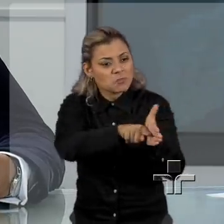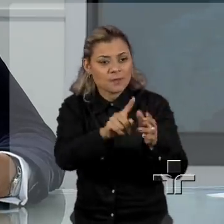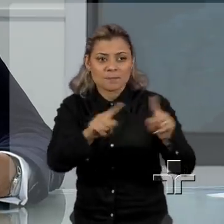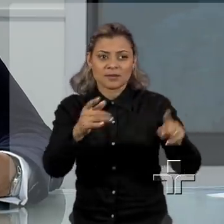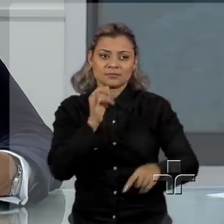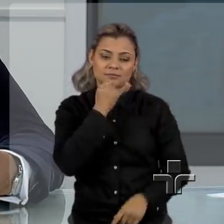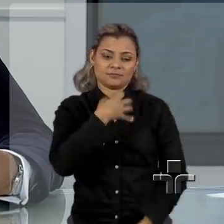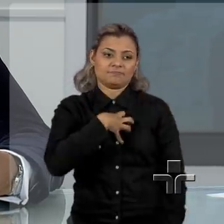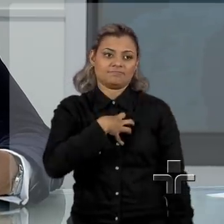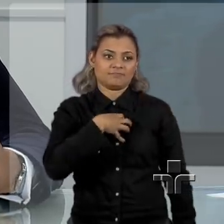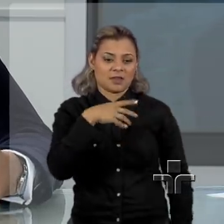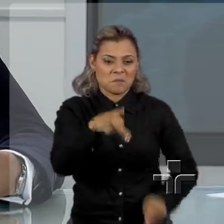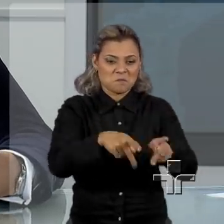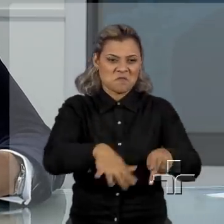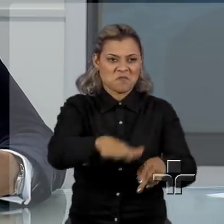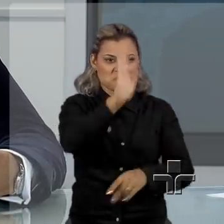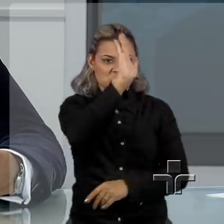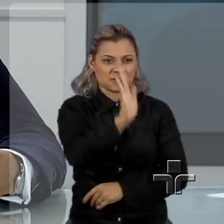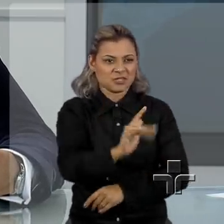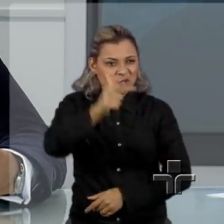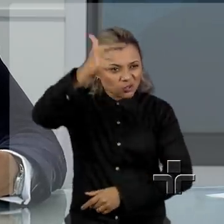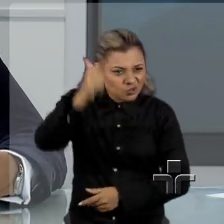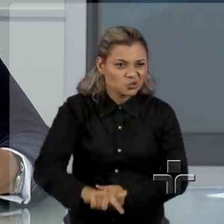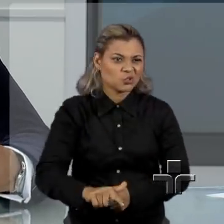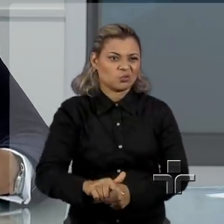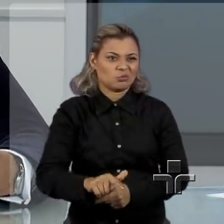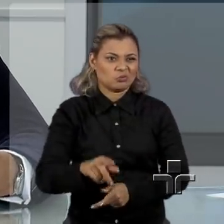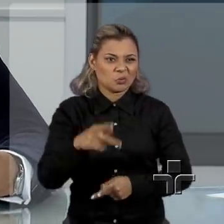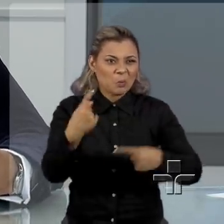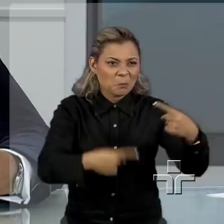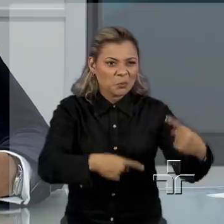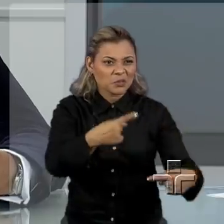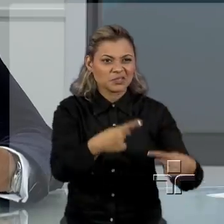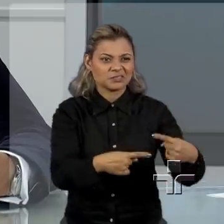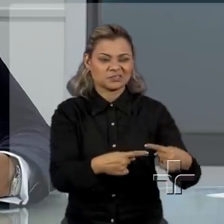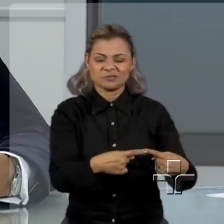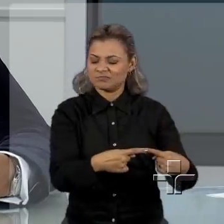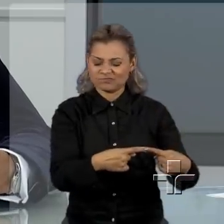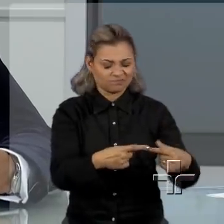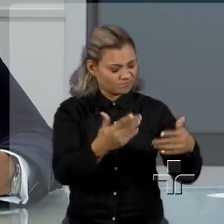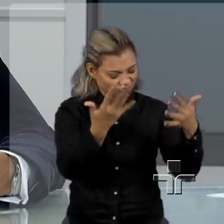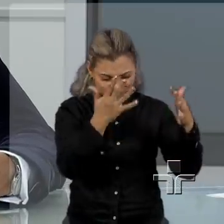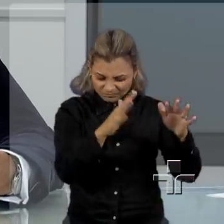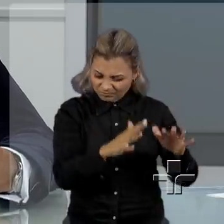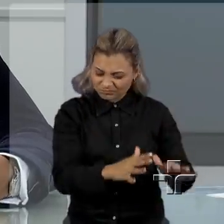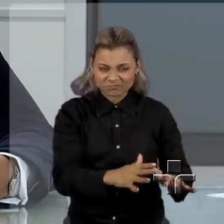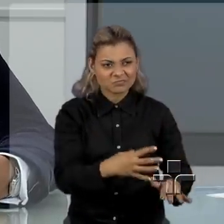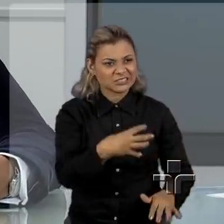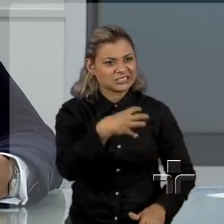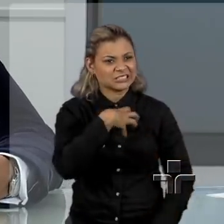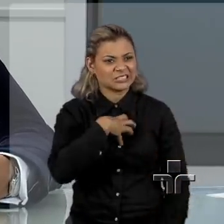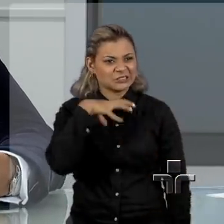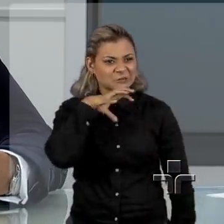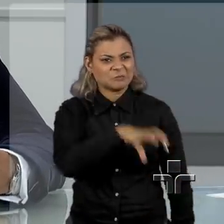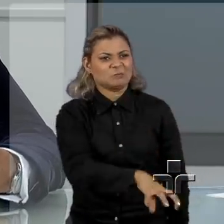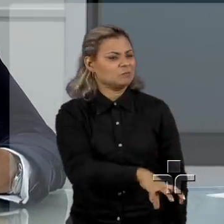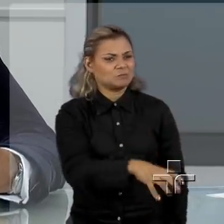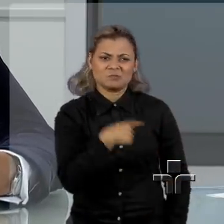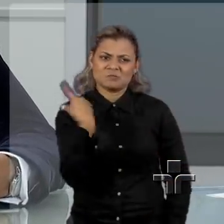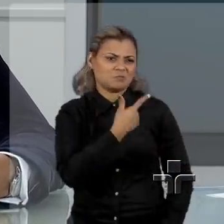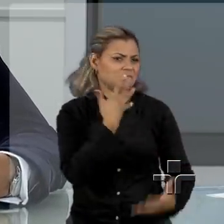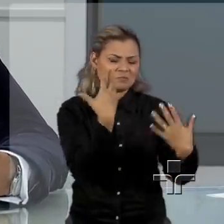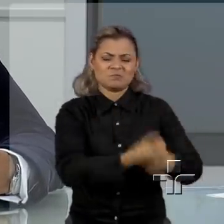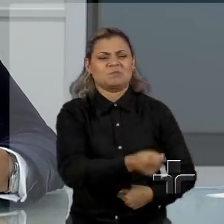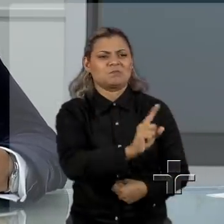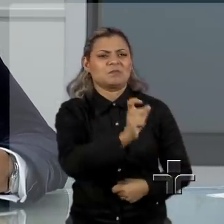triste como brasileiro em ver que, mais uma vez, a política continua sendo pautada em padrões que não são mais aceitáveis,